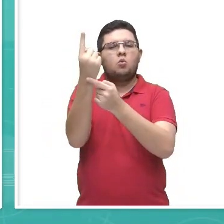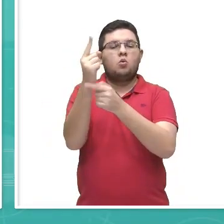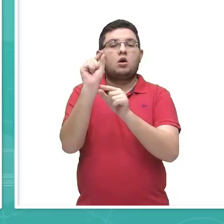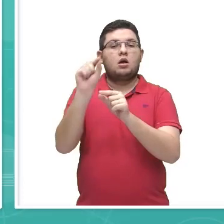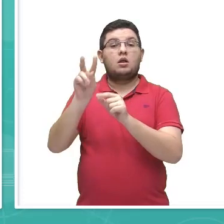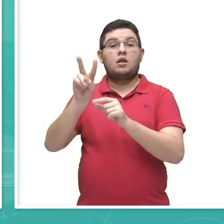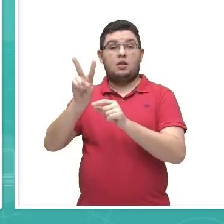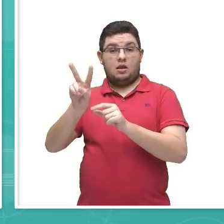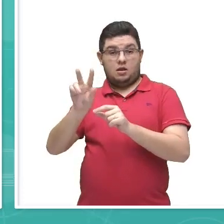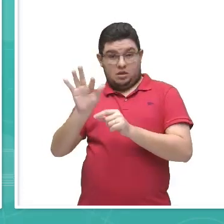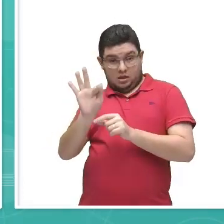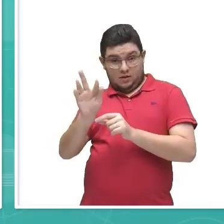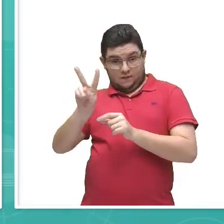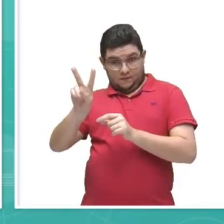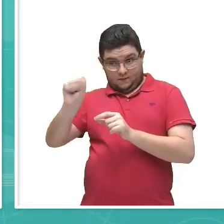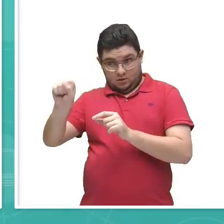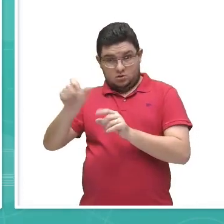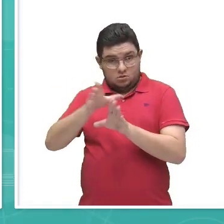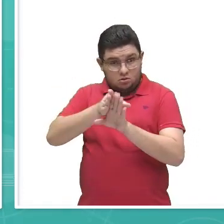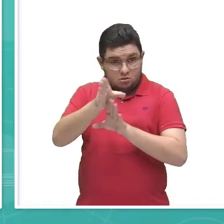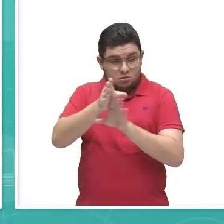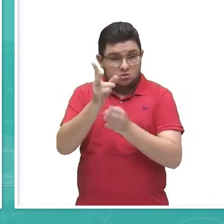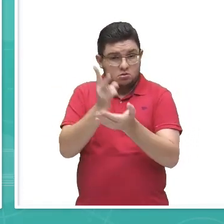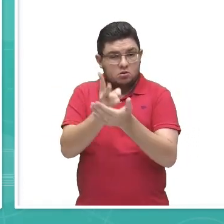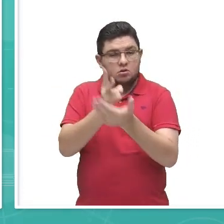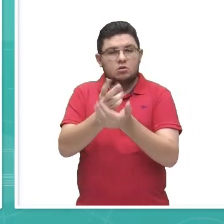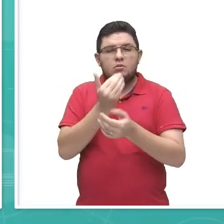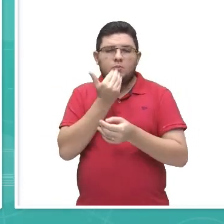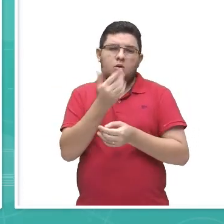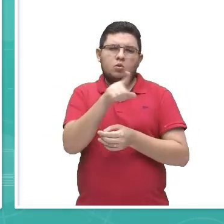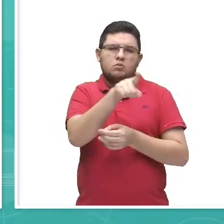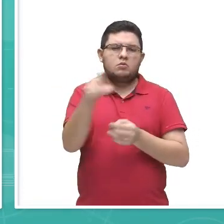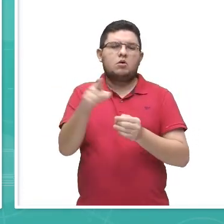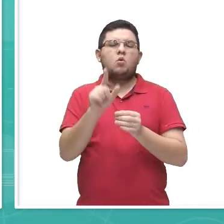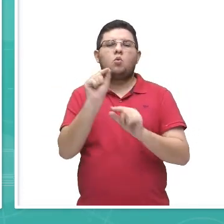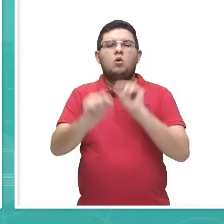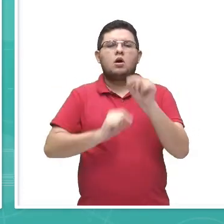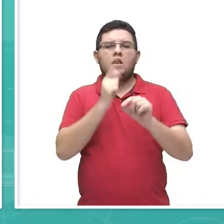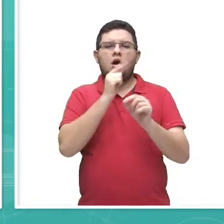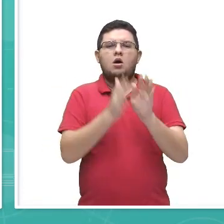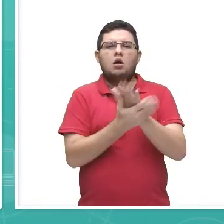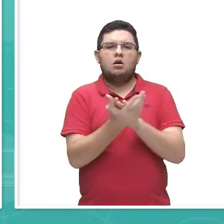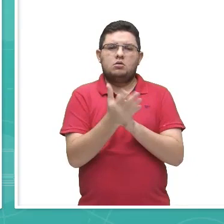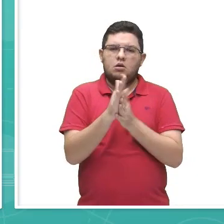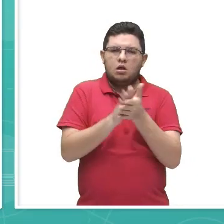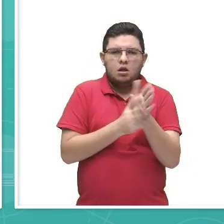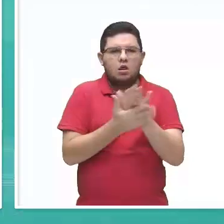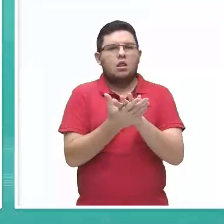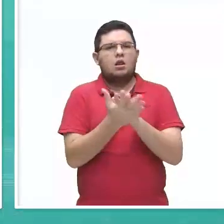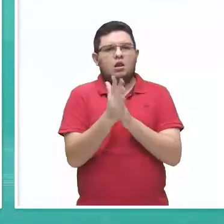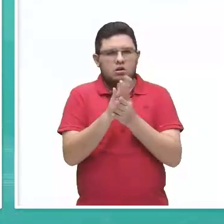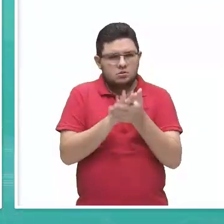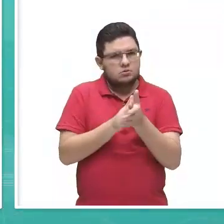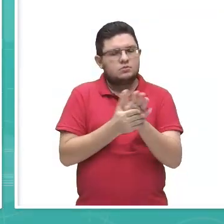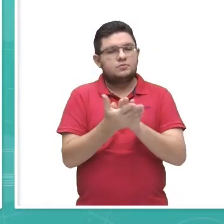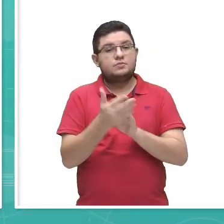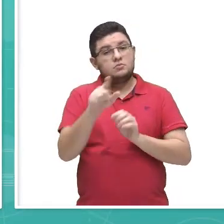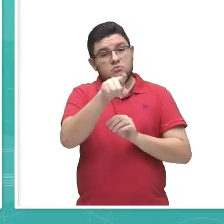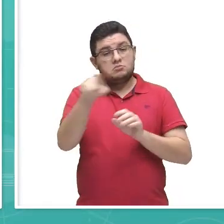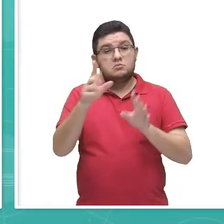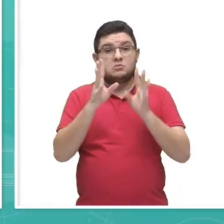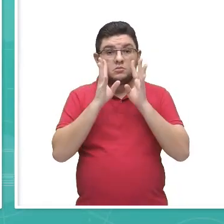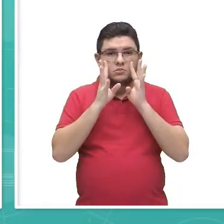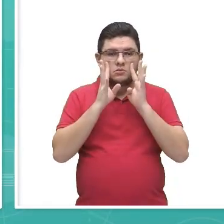vigilância e saúde está sempre pedindo para a gente fazer. Wash our hands, lavar as nossas mãos. Então, fiquem atentos, né,